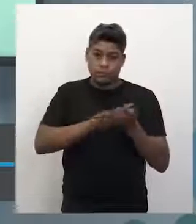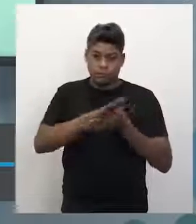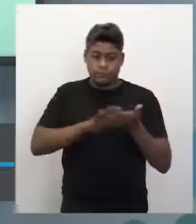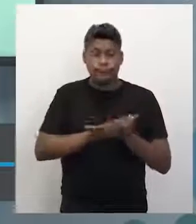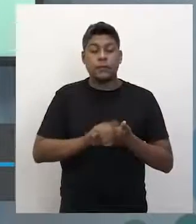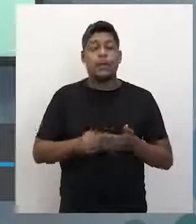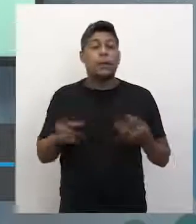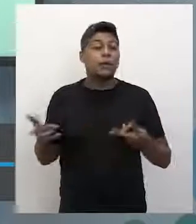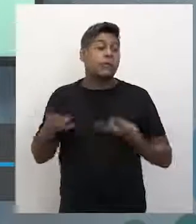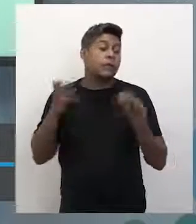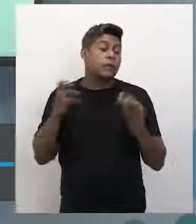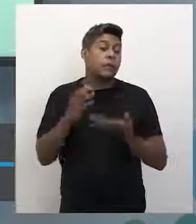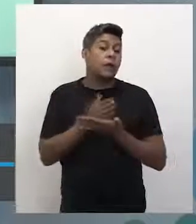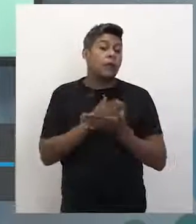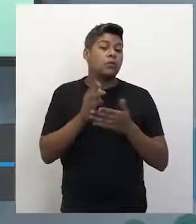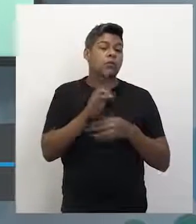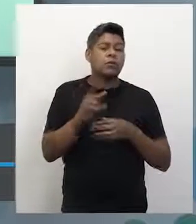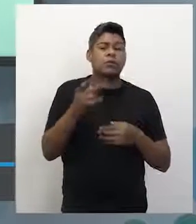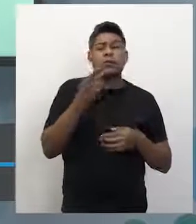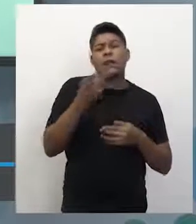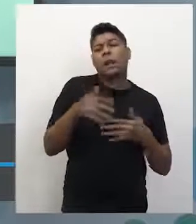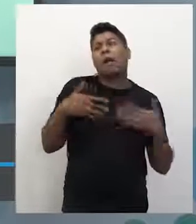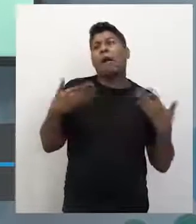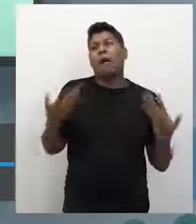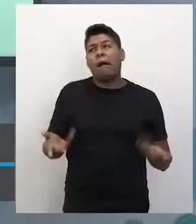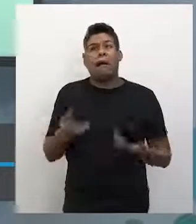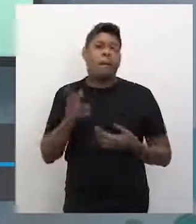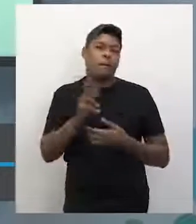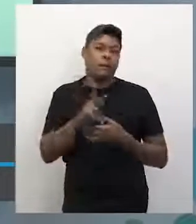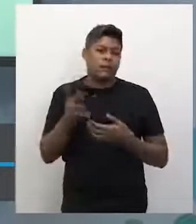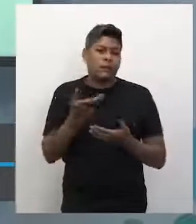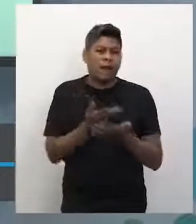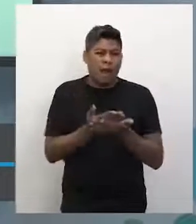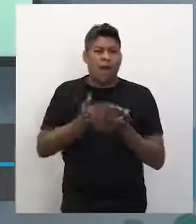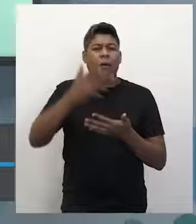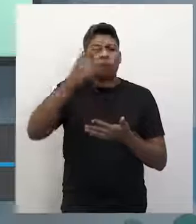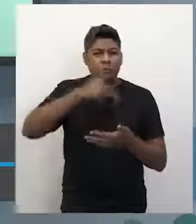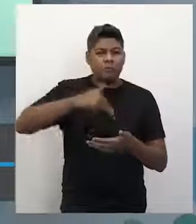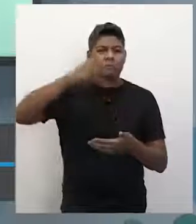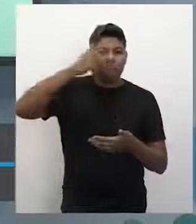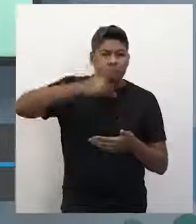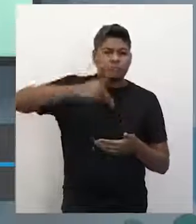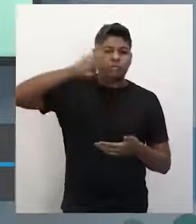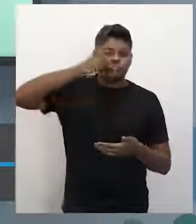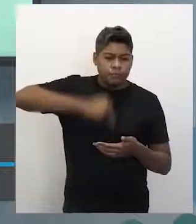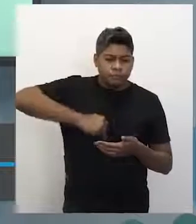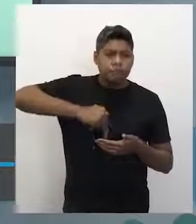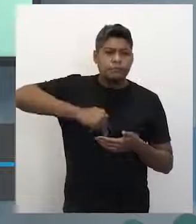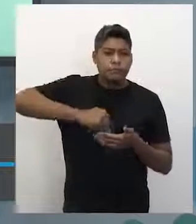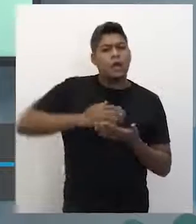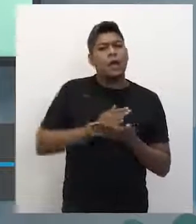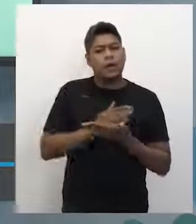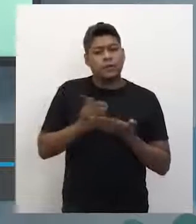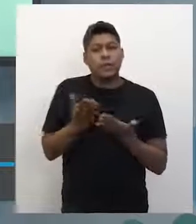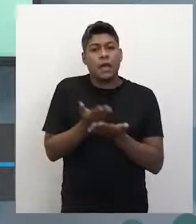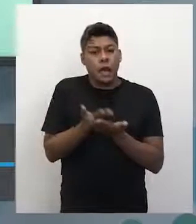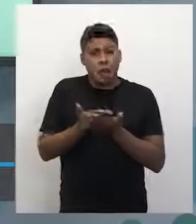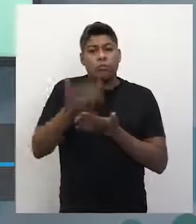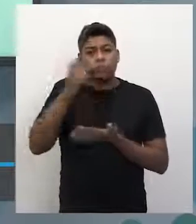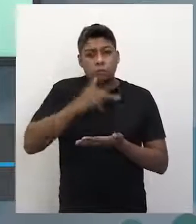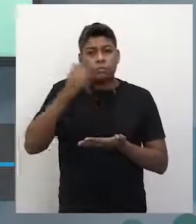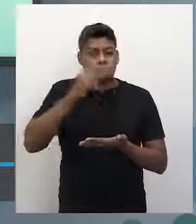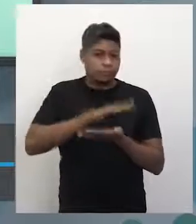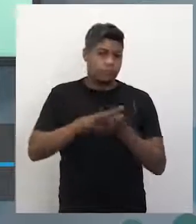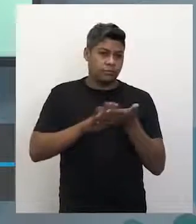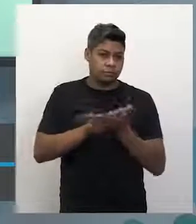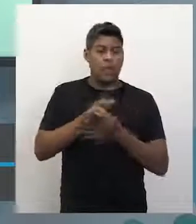que que eu percebo? Que alguns professores escrevem assim para mim: ai, professora, aula repetida, é aula repetida? Às vezes elas não são repetidas, mas